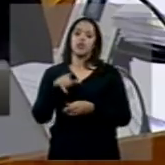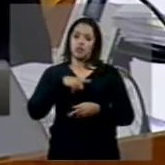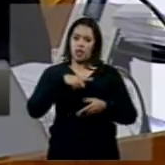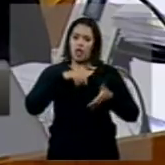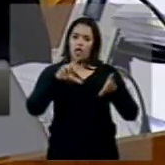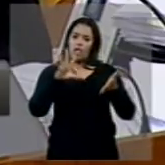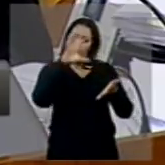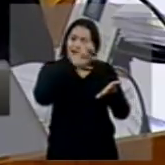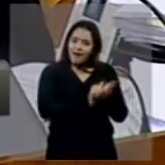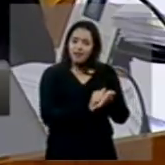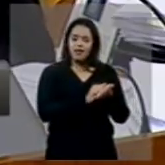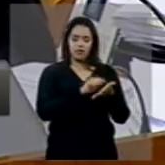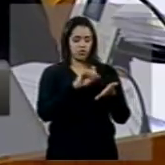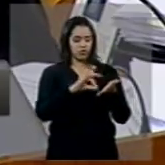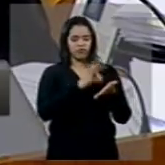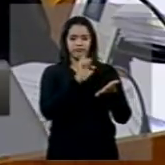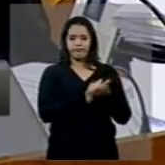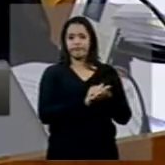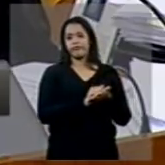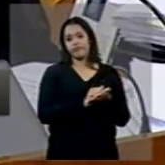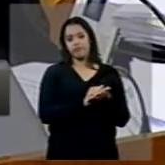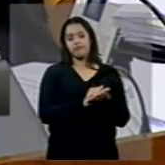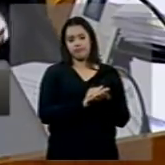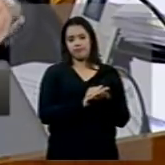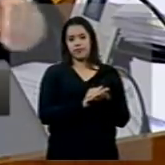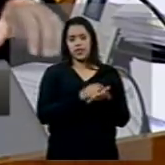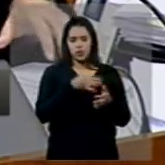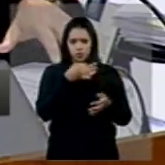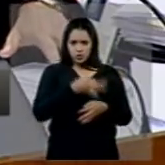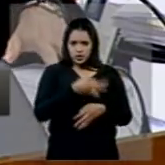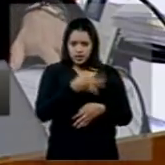como requisito do exercício dos direitos políticos, o regular